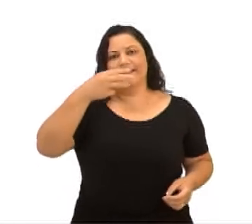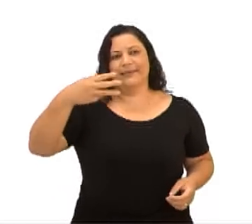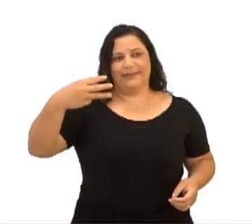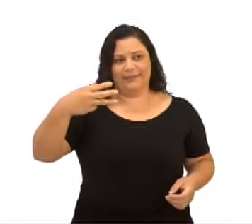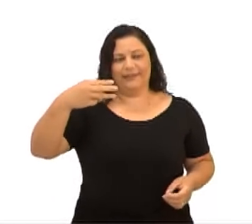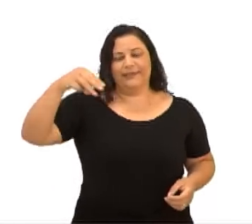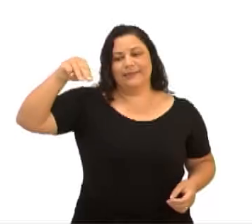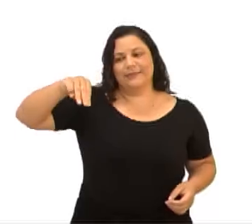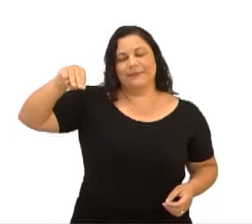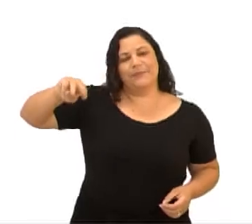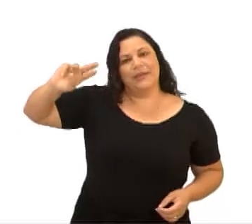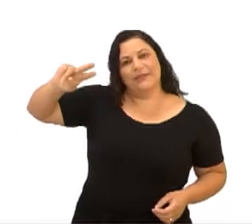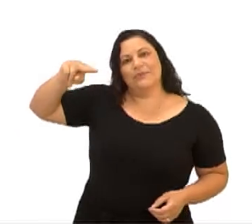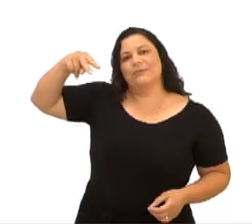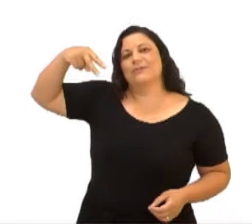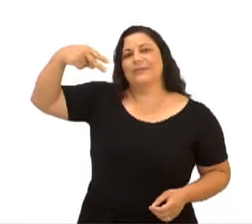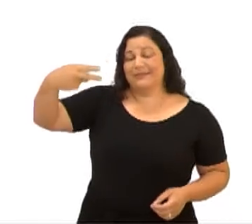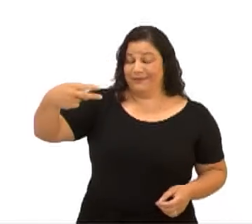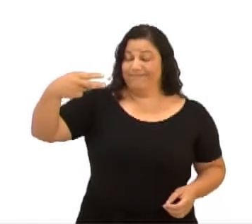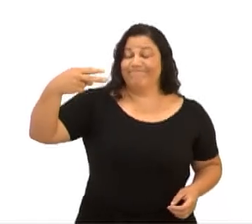desses pisos vai dar quanto?